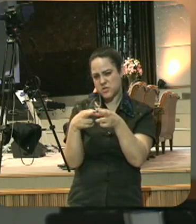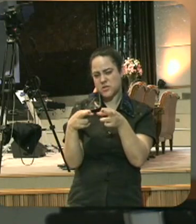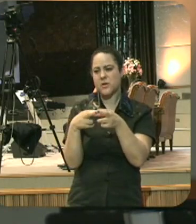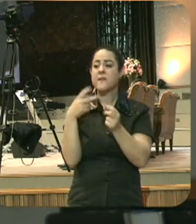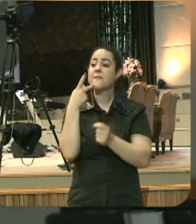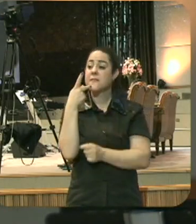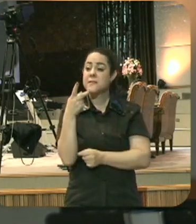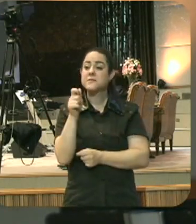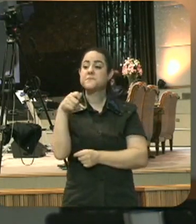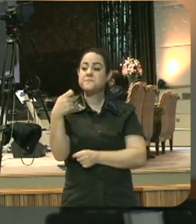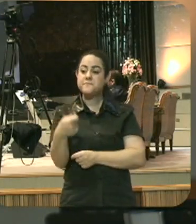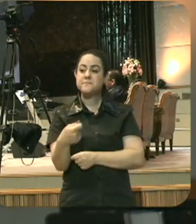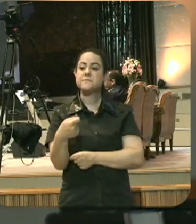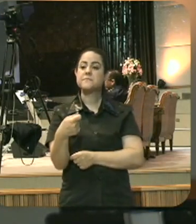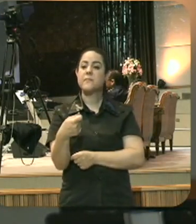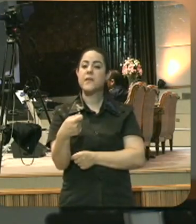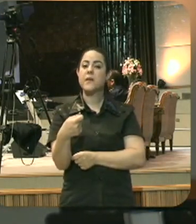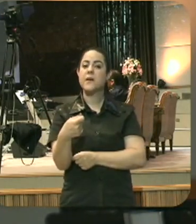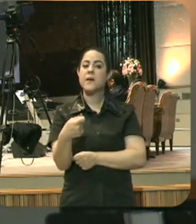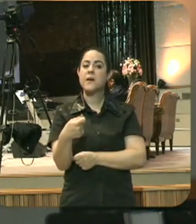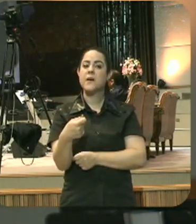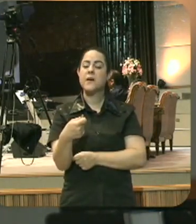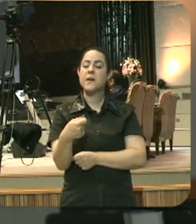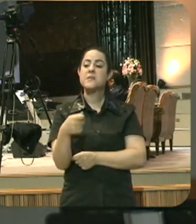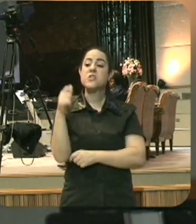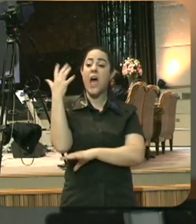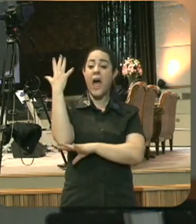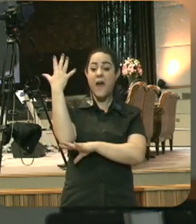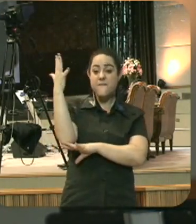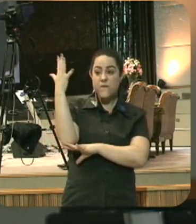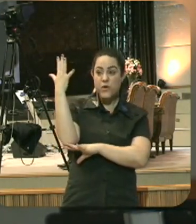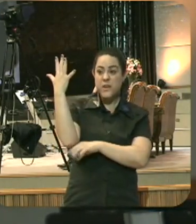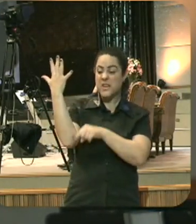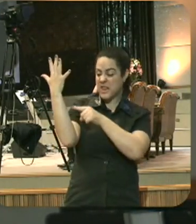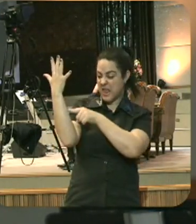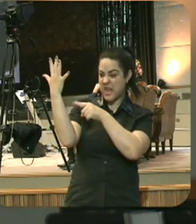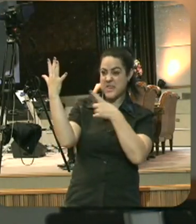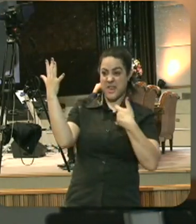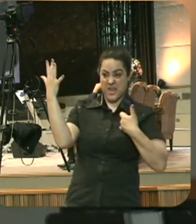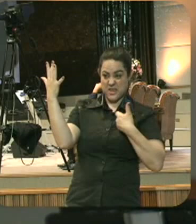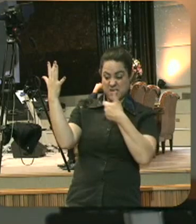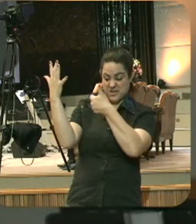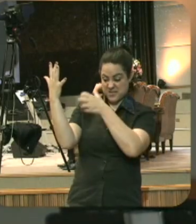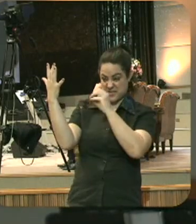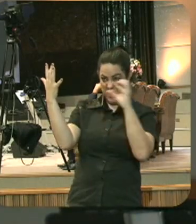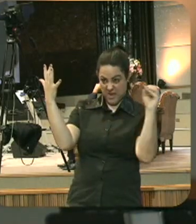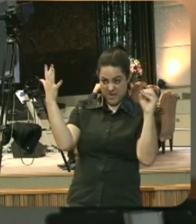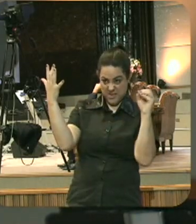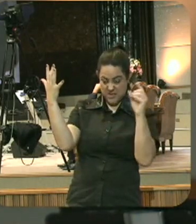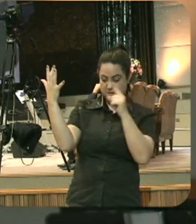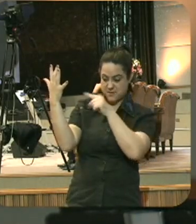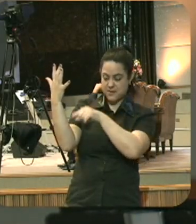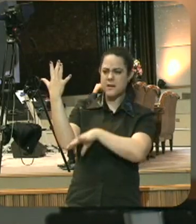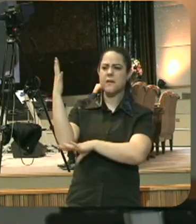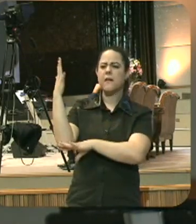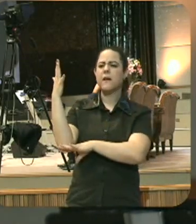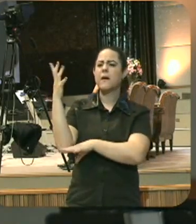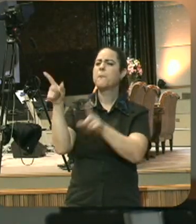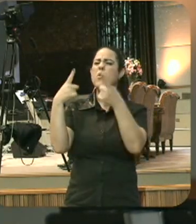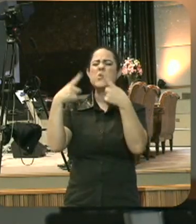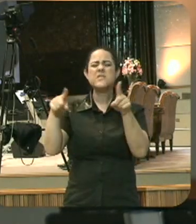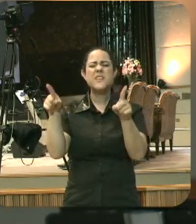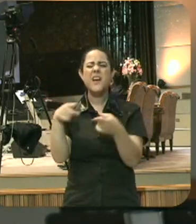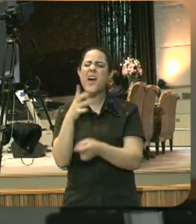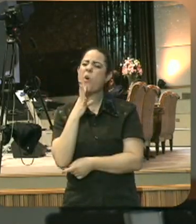que falava de uma árvore de 100 anos. Mas era uma canção que não era